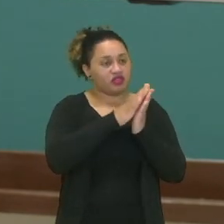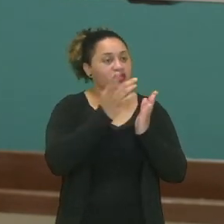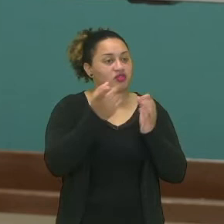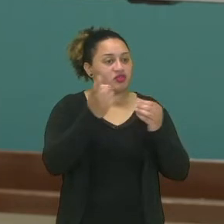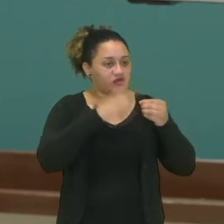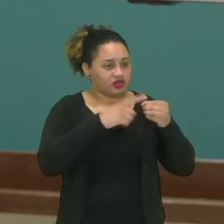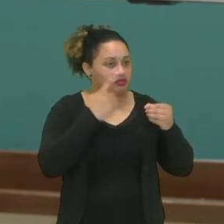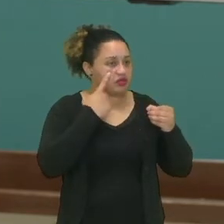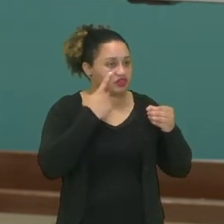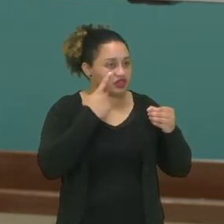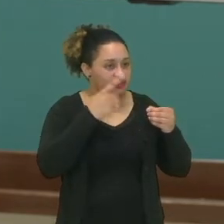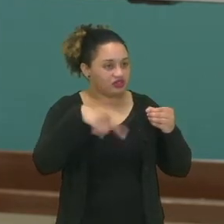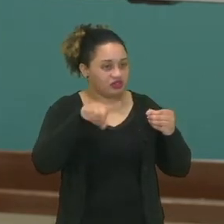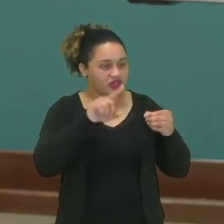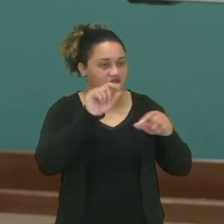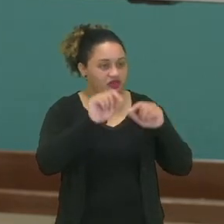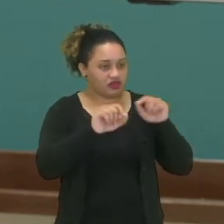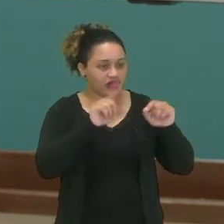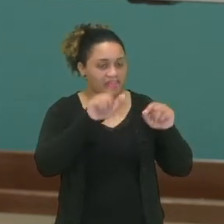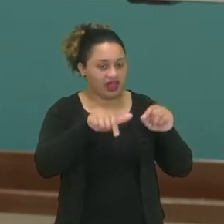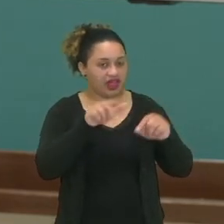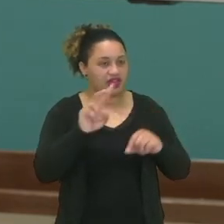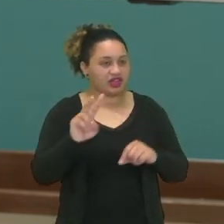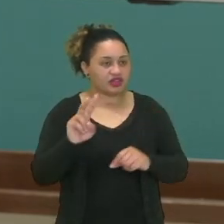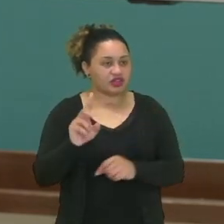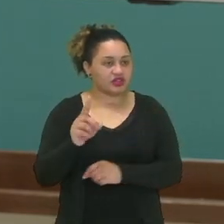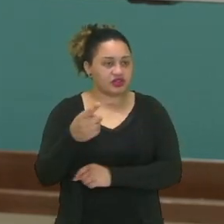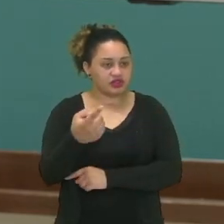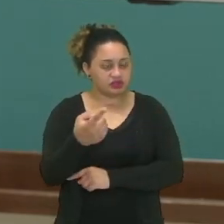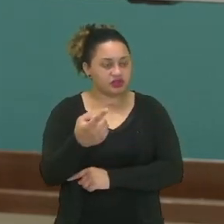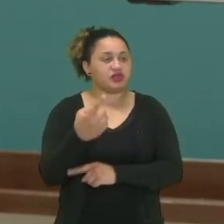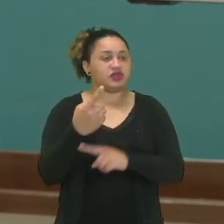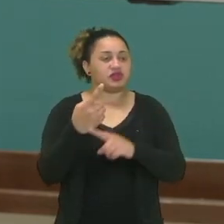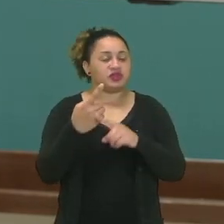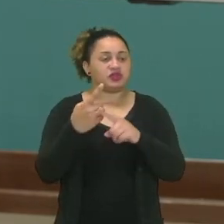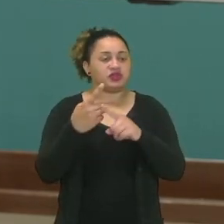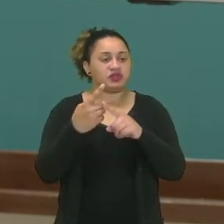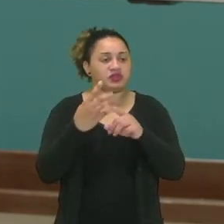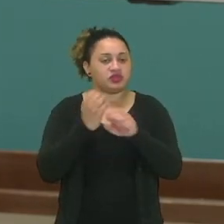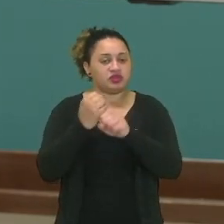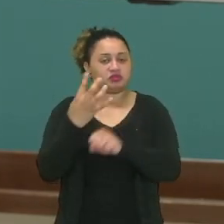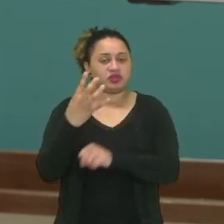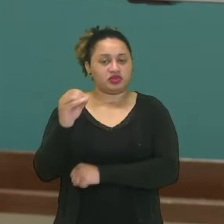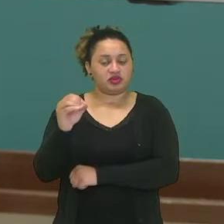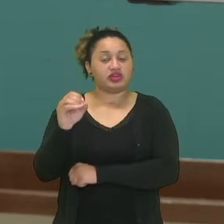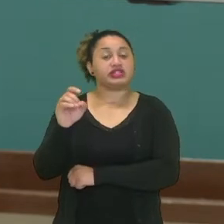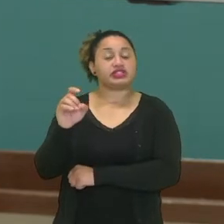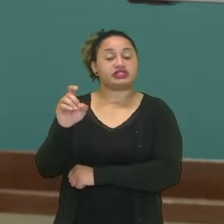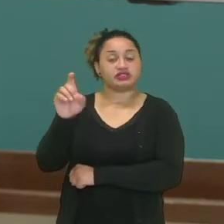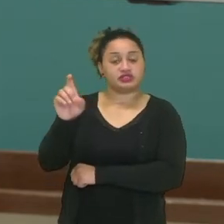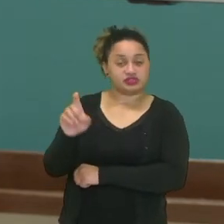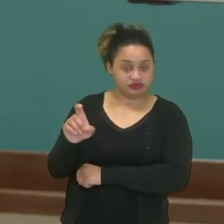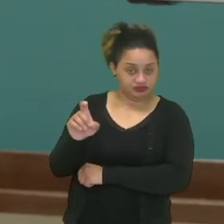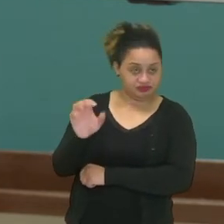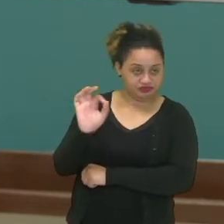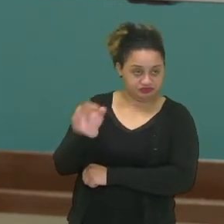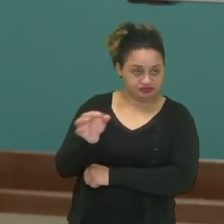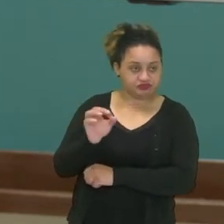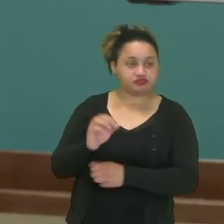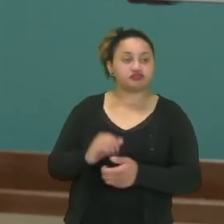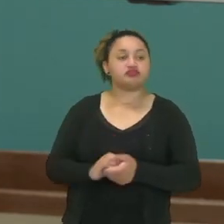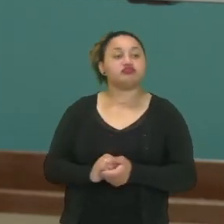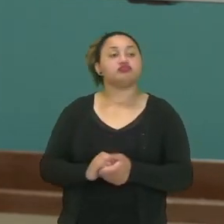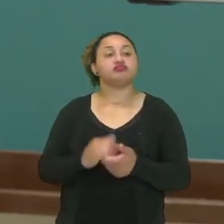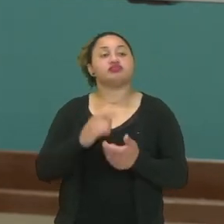vocês vão precisar aqui, a função custo deu 2.000 mais 40x. Tranquilo? Então,